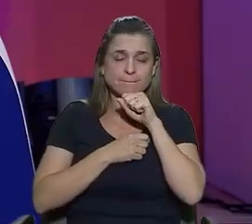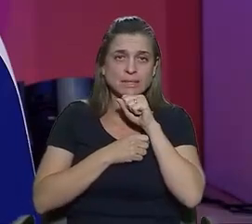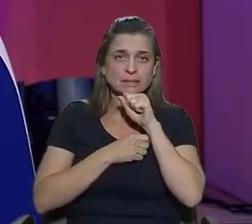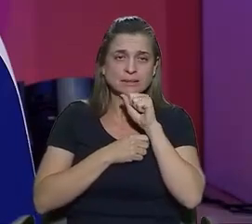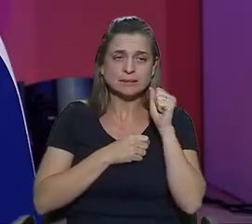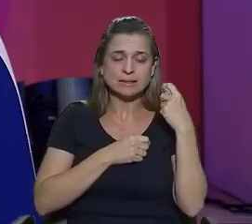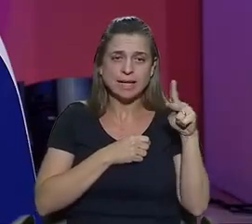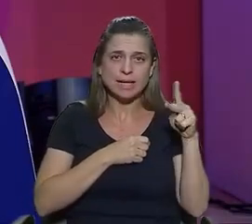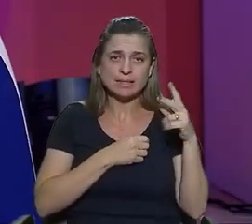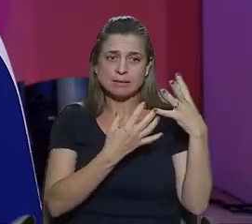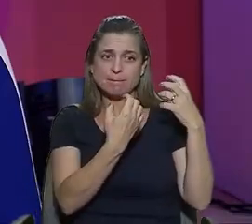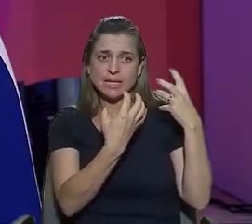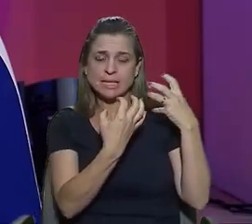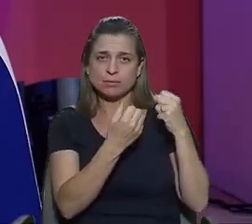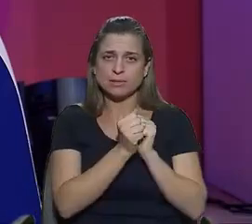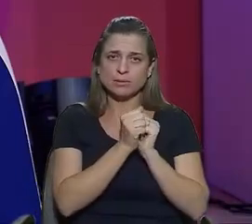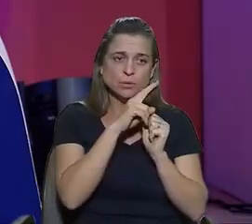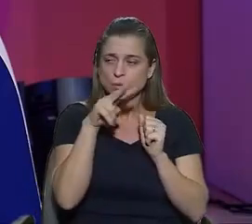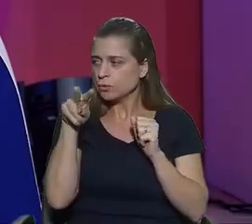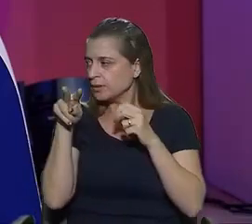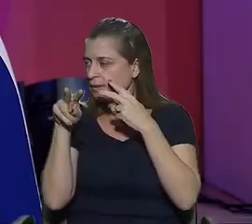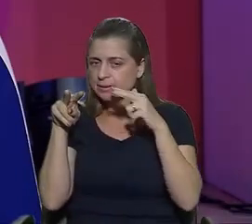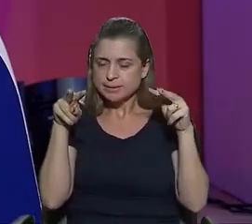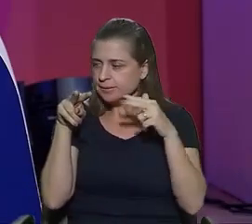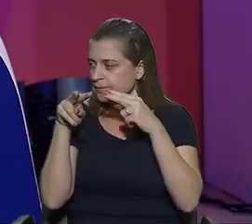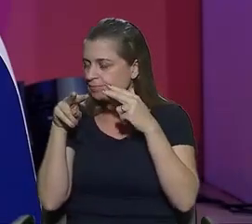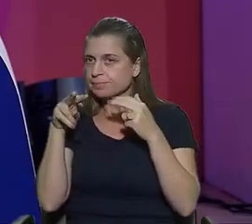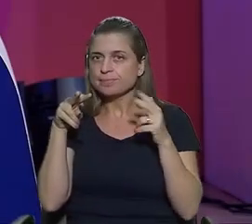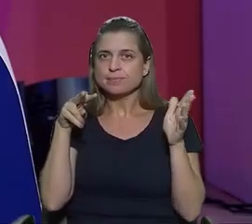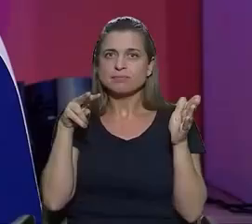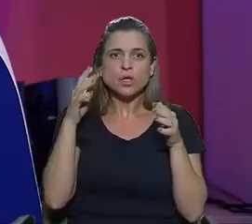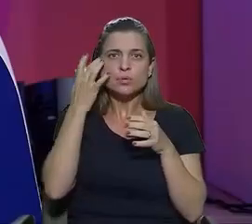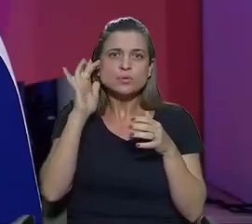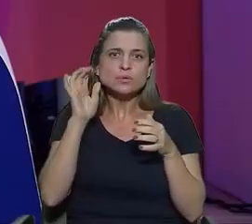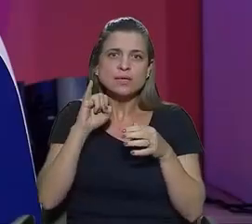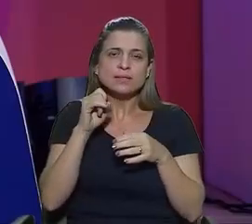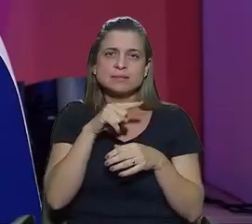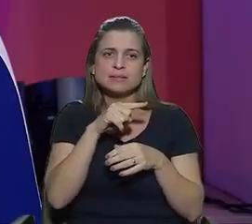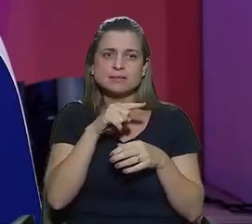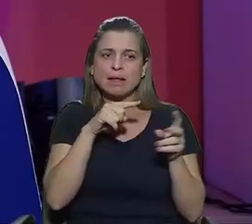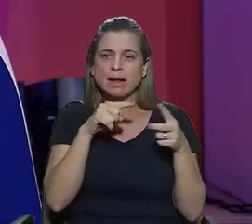menino. Desviava logo o olhar quando elas me cumprimentavam, me observavam. Não sei se as meninas